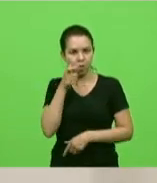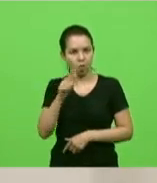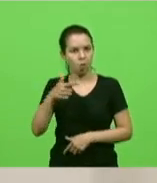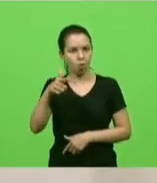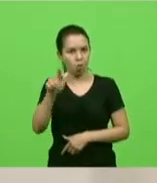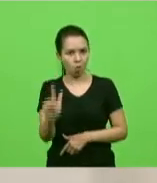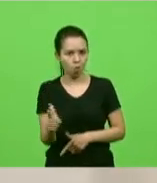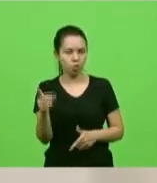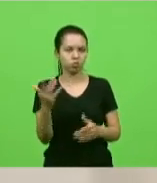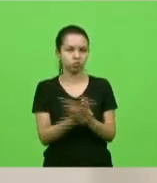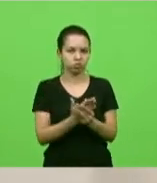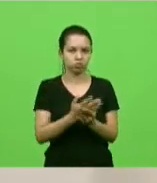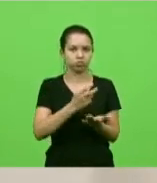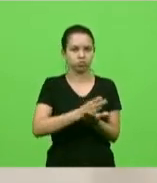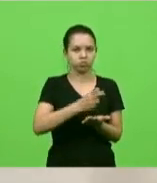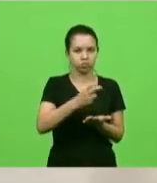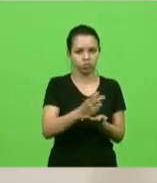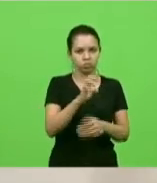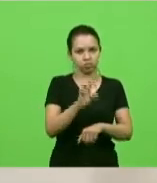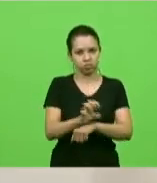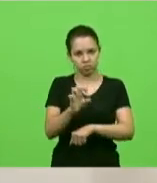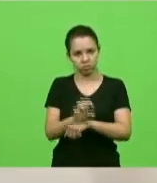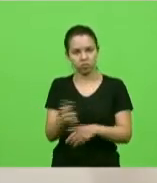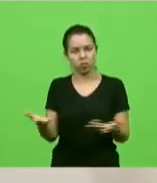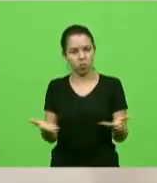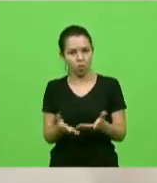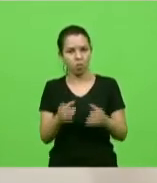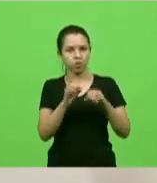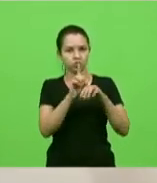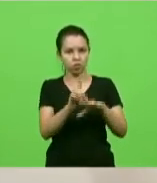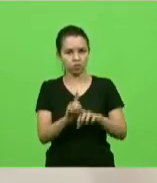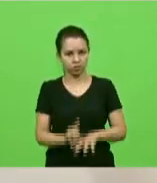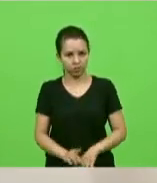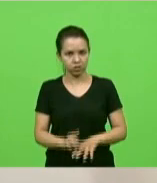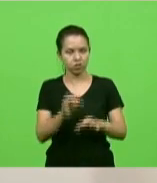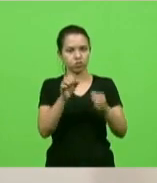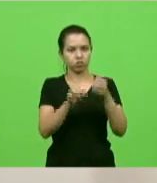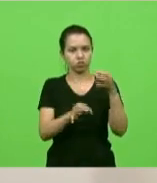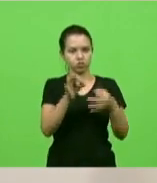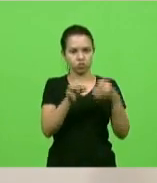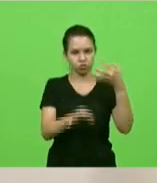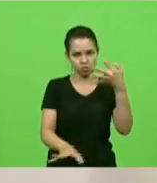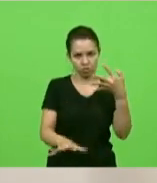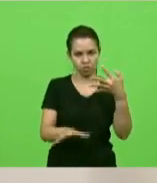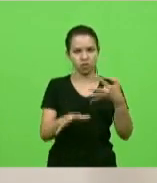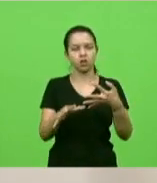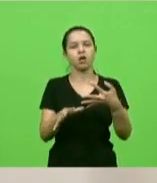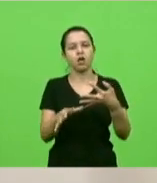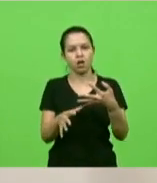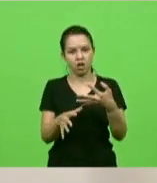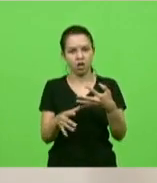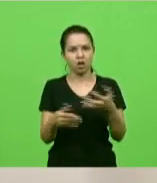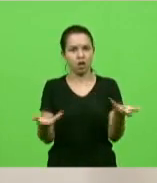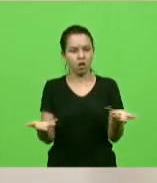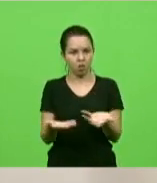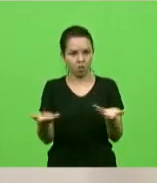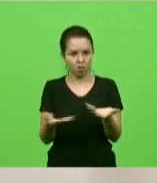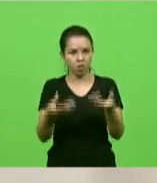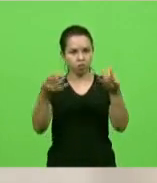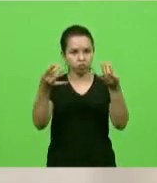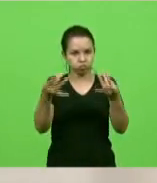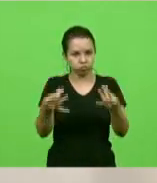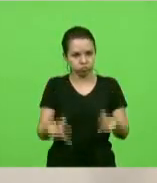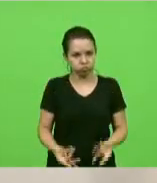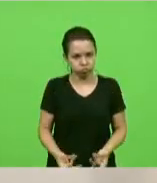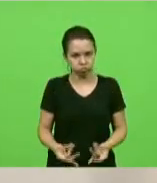em nosso estado, onde, como hoje, a doutrina e a jurisprudência que tratam do processo foram irretocavelmente